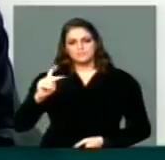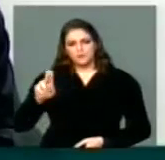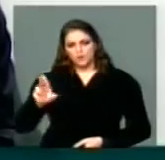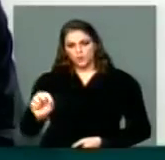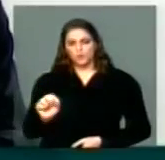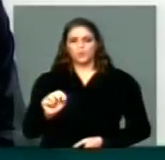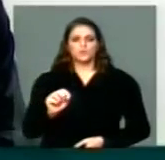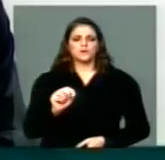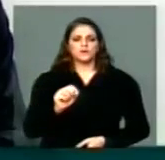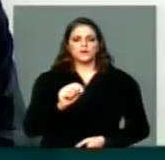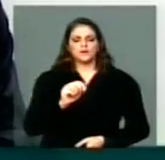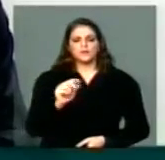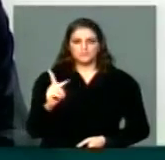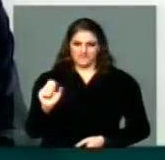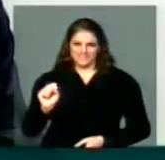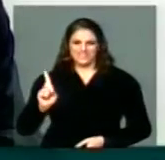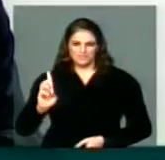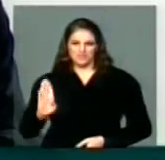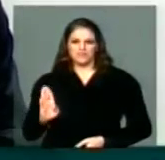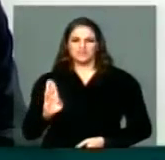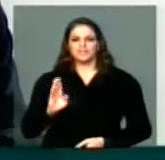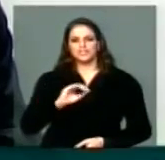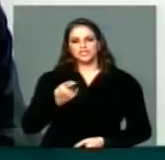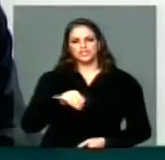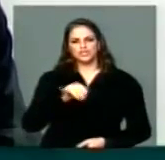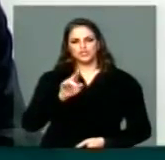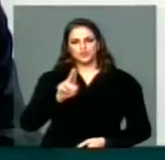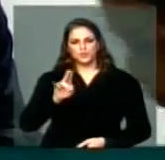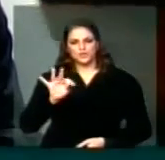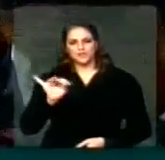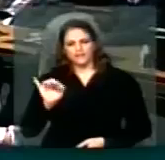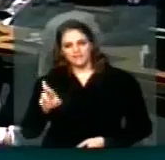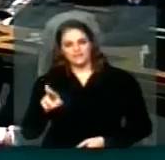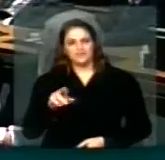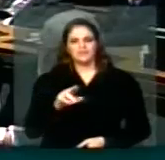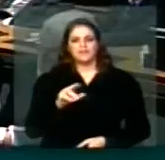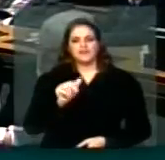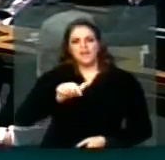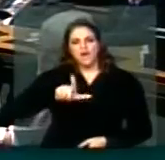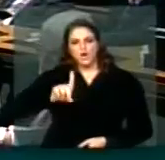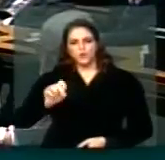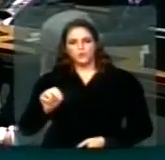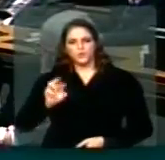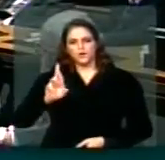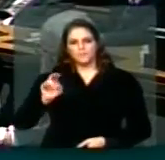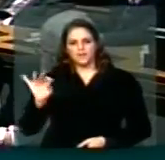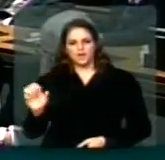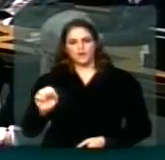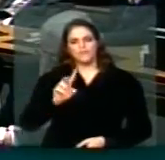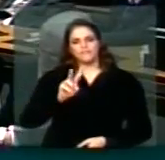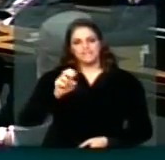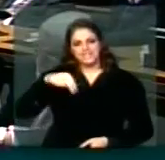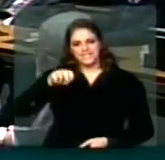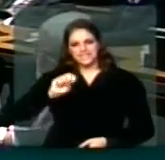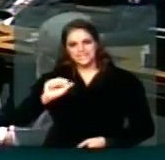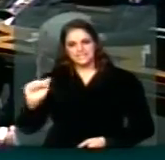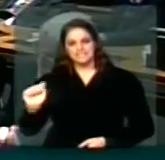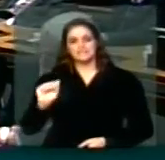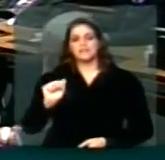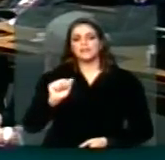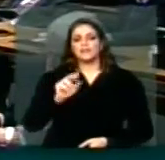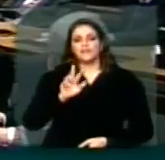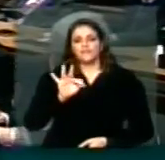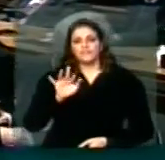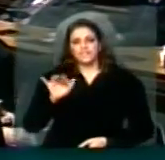Lucas, PSDB, Jutaí Magalhães, Aldo Rebelo, Vanessa Graziotin, Fernando